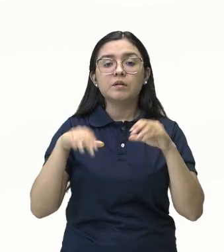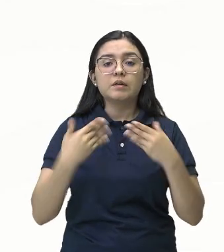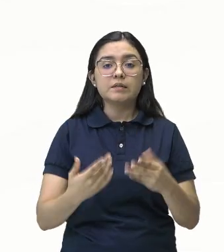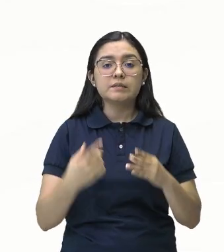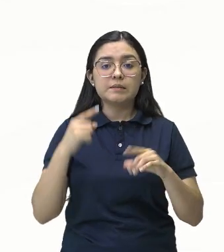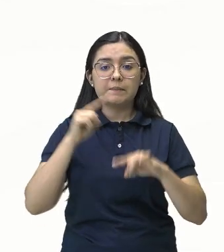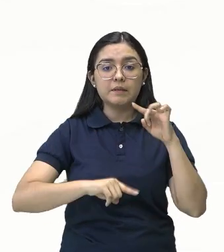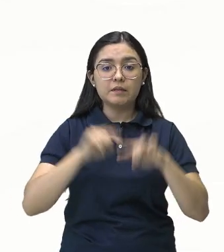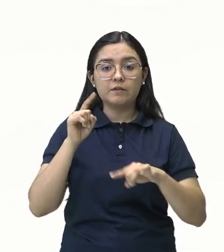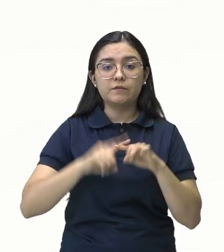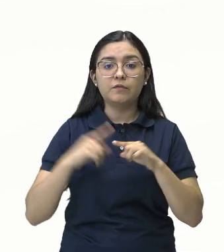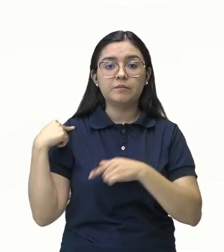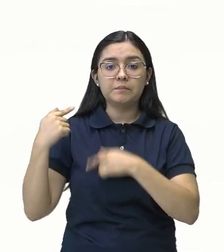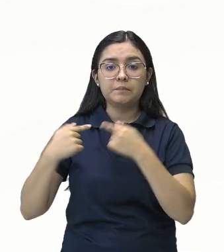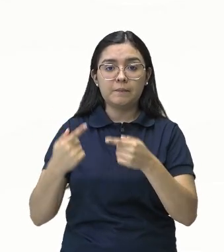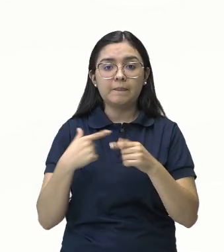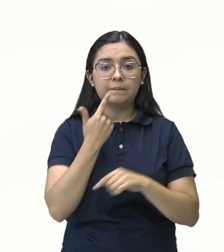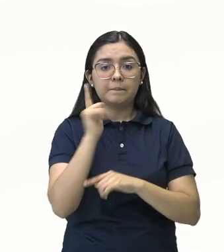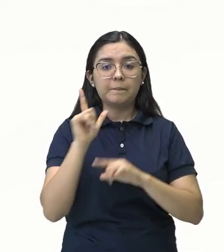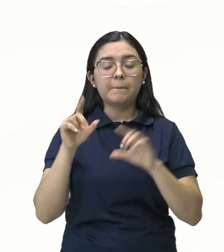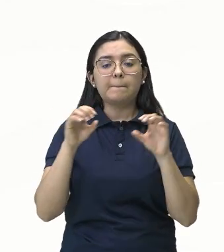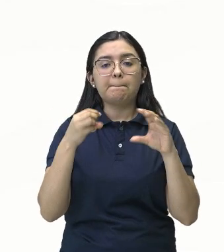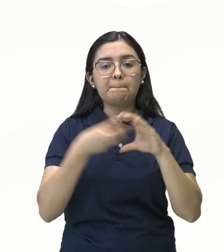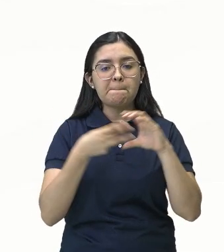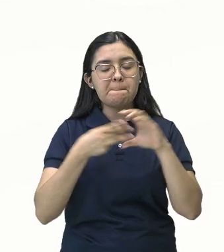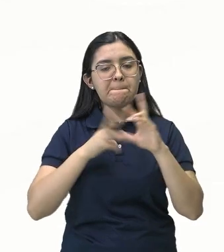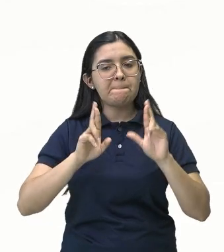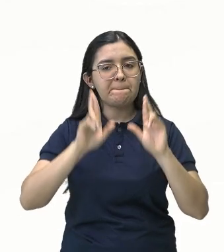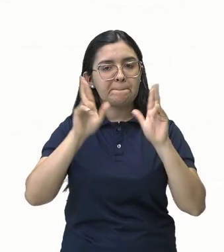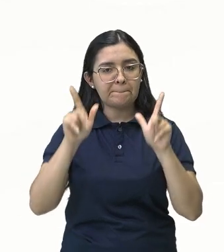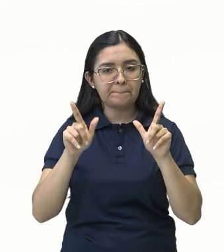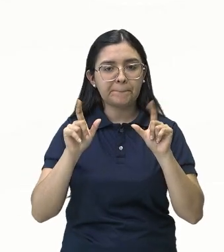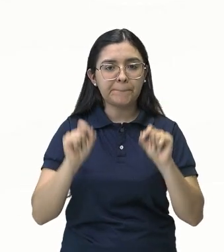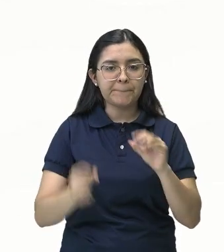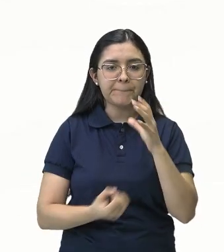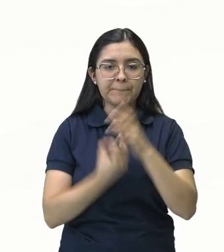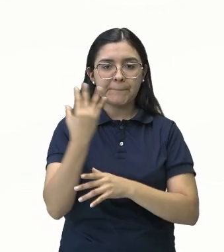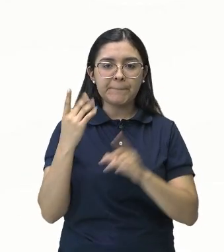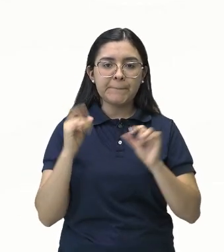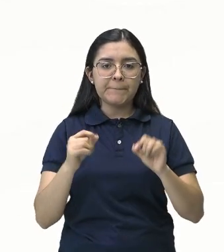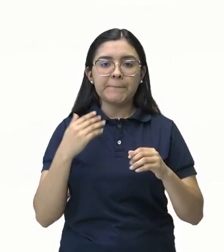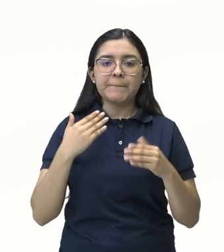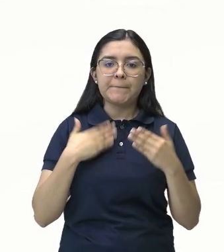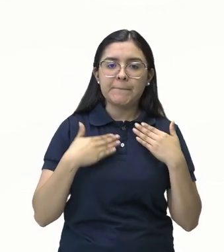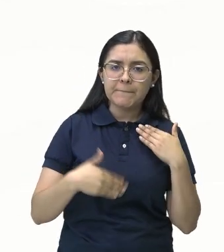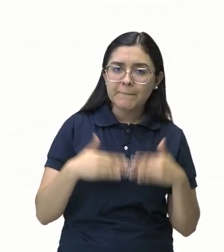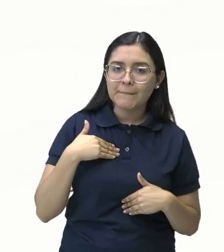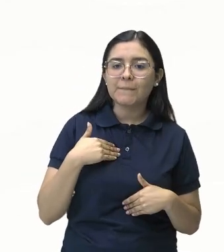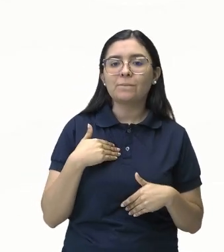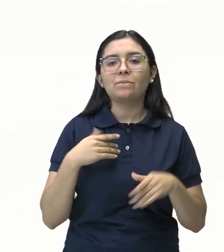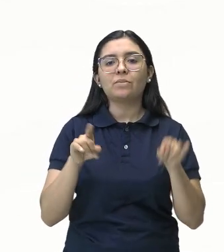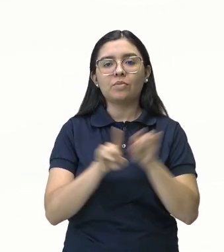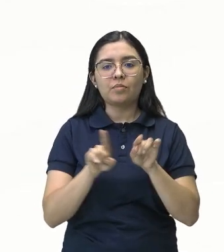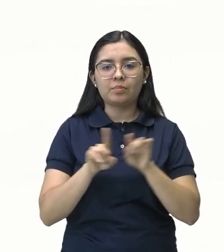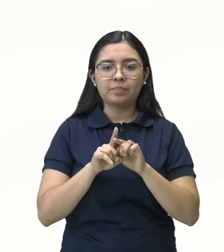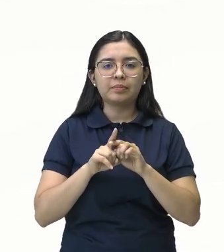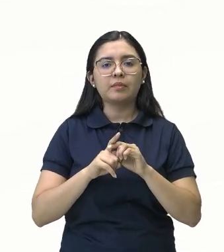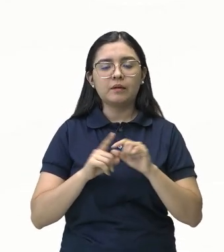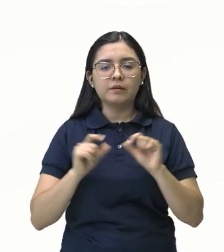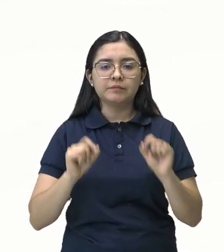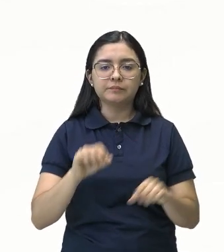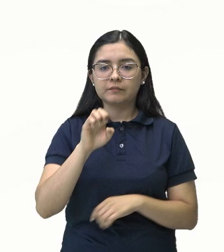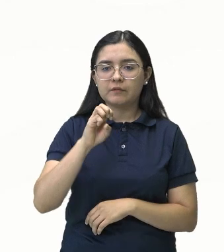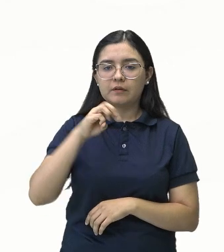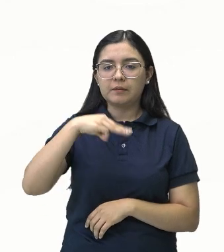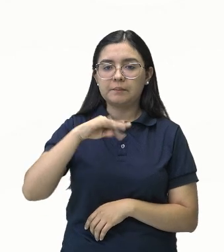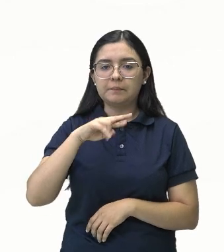material ele foi passando para as outras células e se diferenciando, formando o corpinho do indivíduo, né? Desde o embrião até o